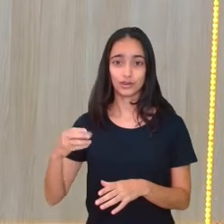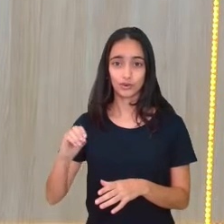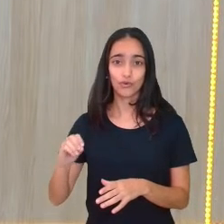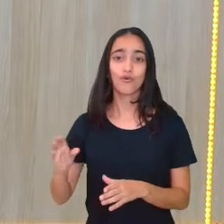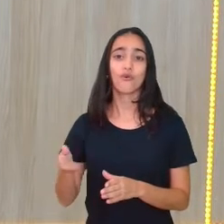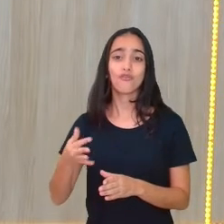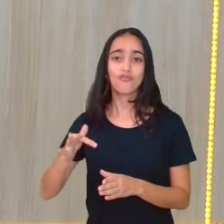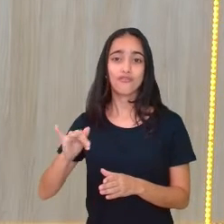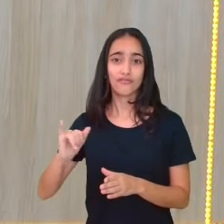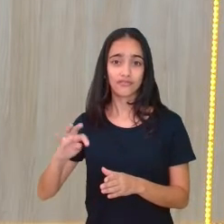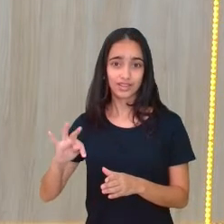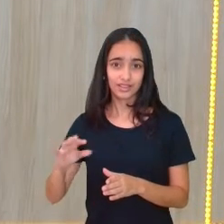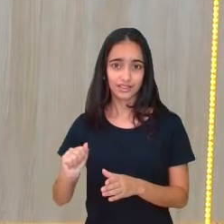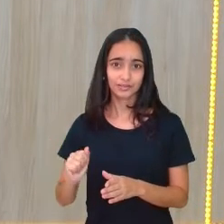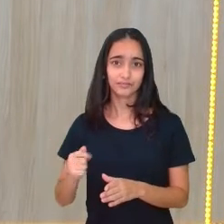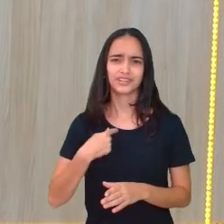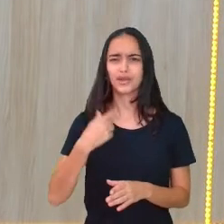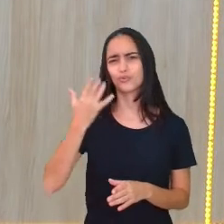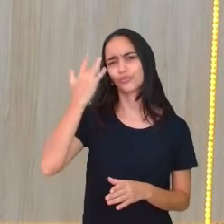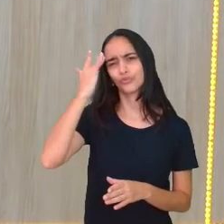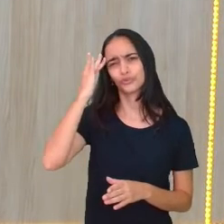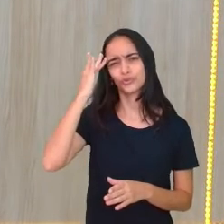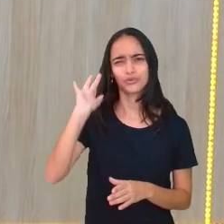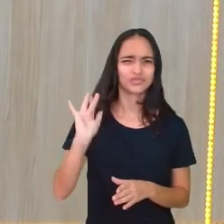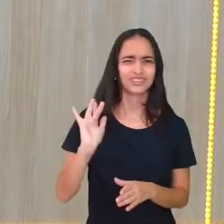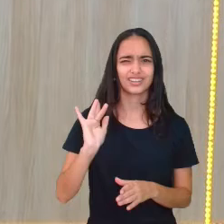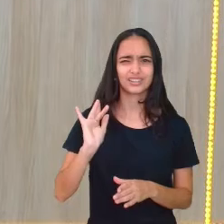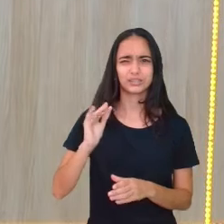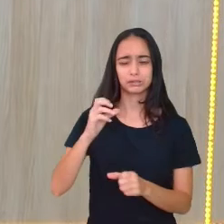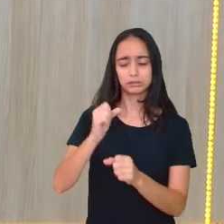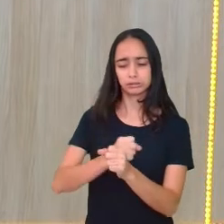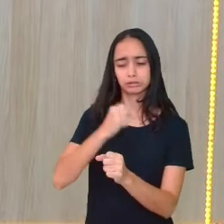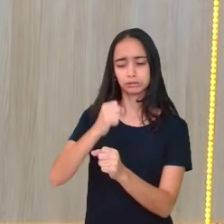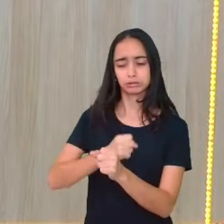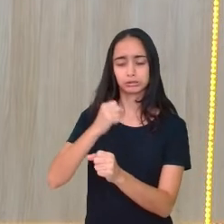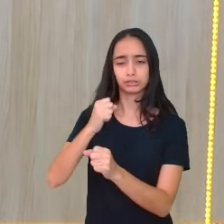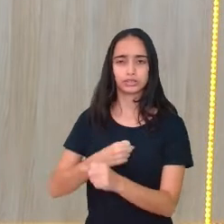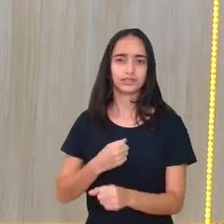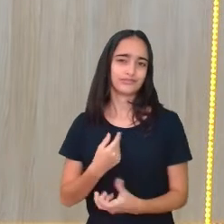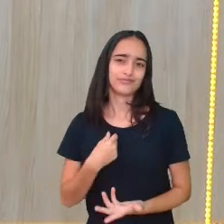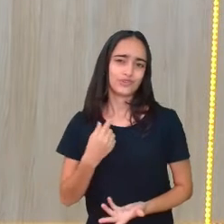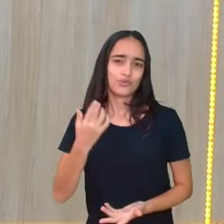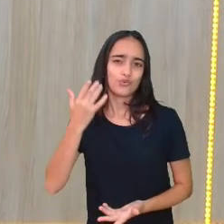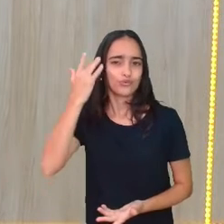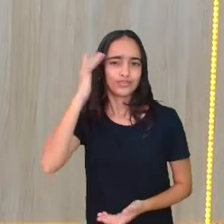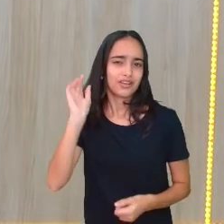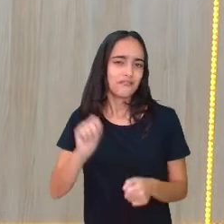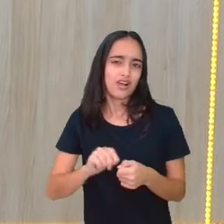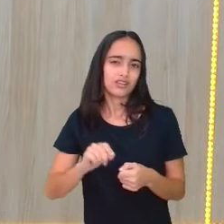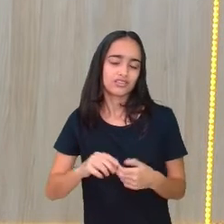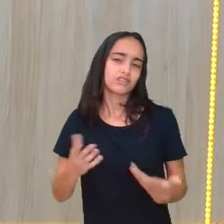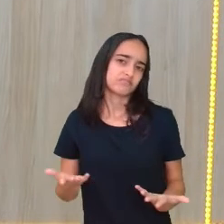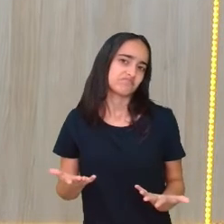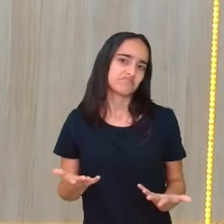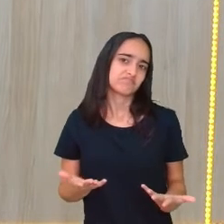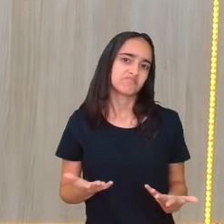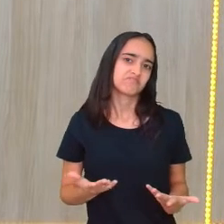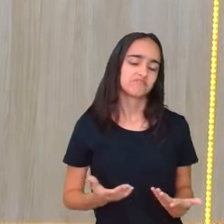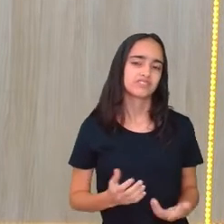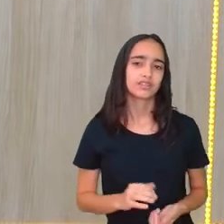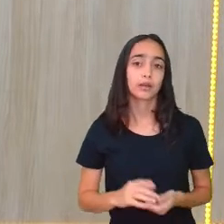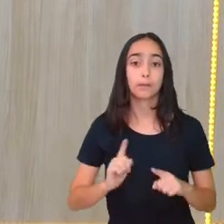faço frequentemente, né? Não construo frequentemente materiais, né? Eu não tenho muito esse